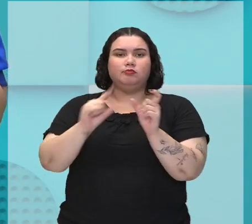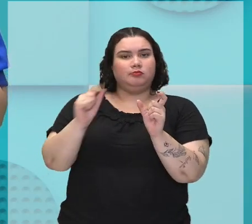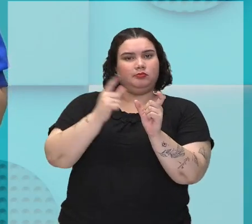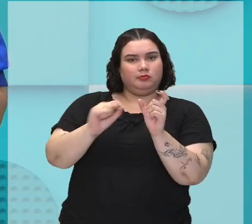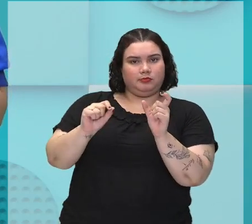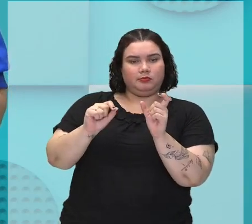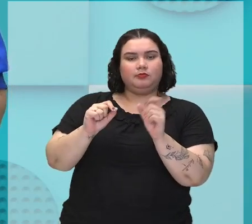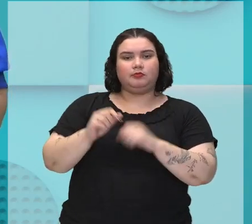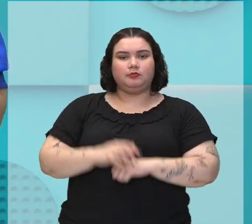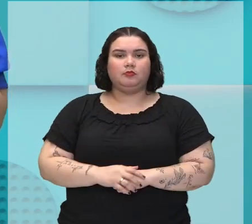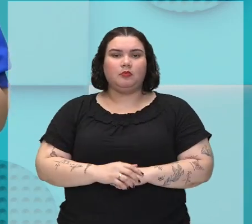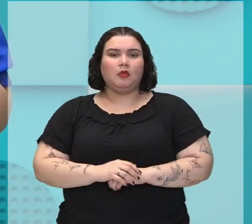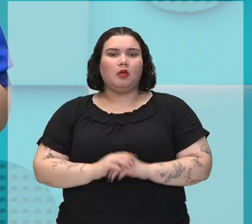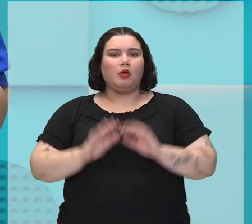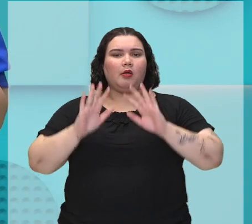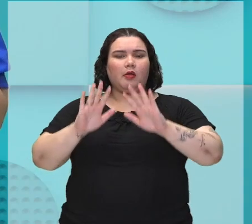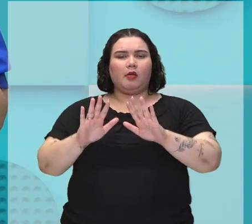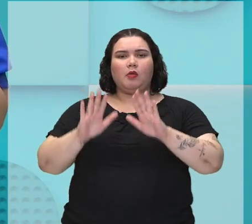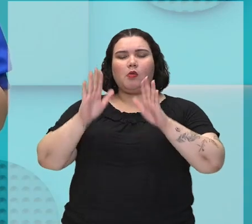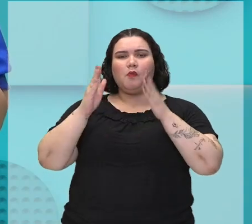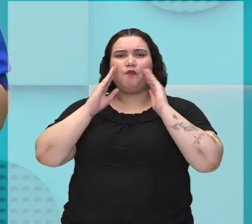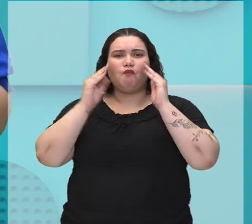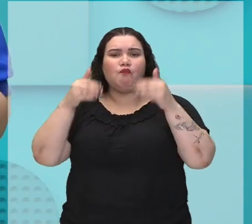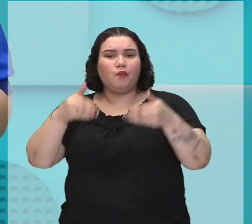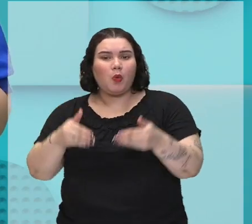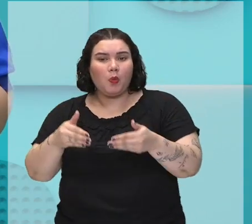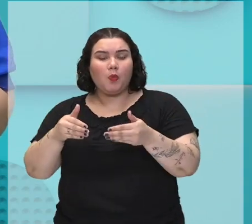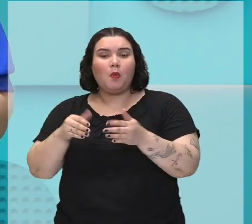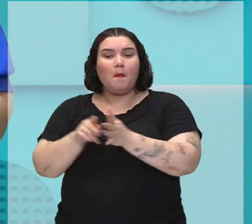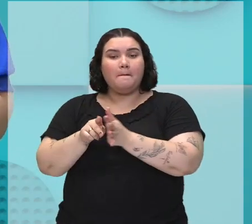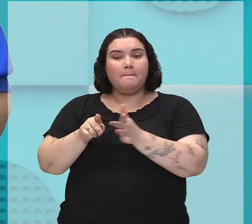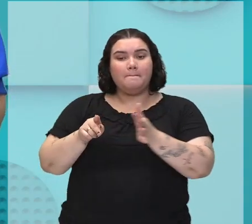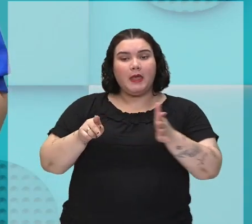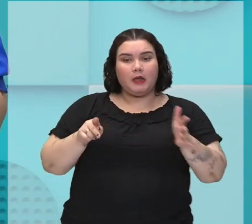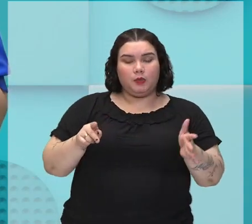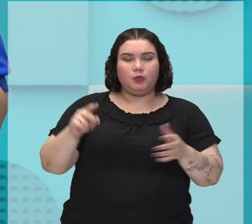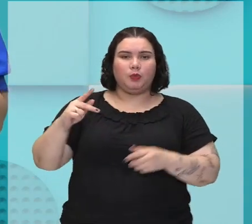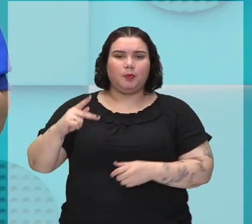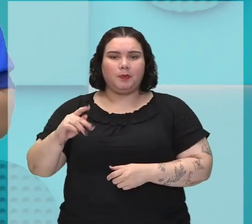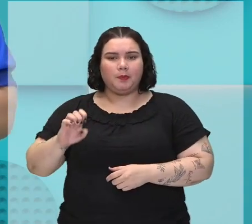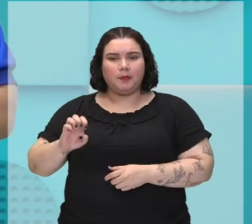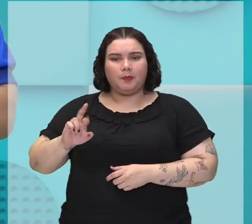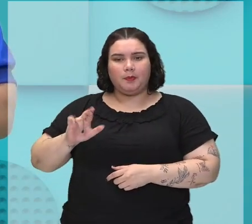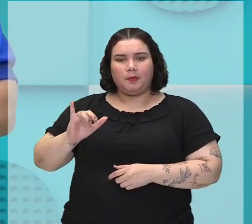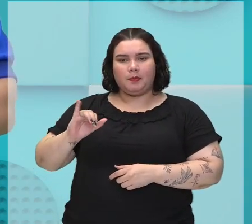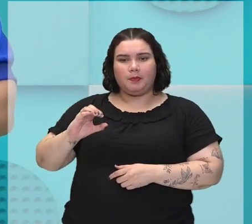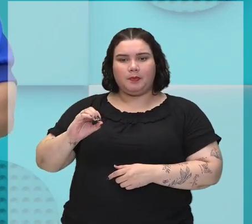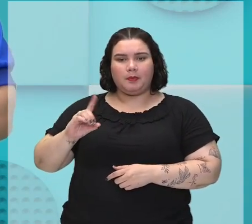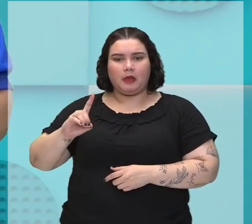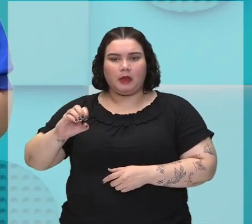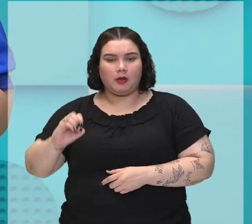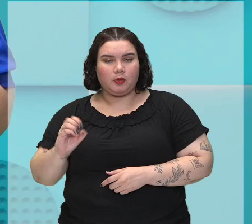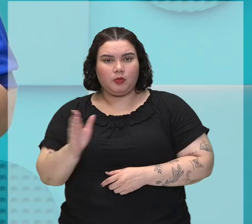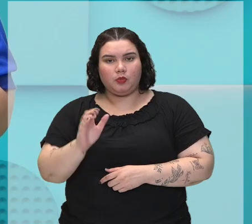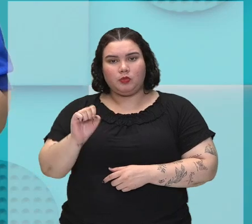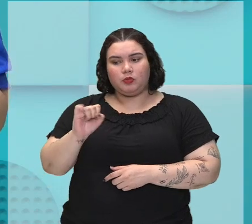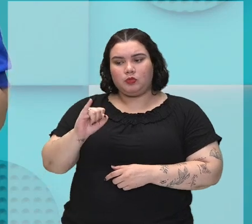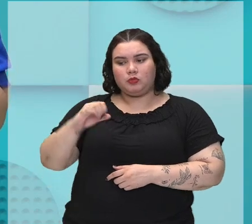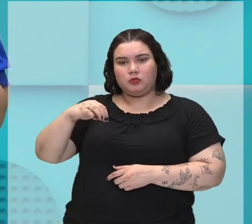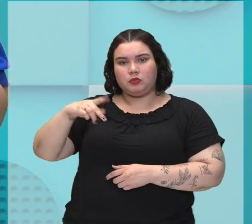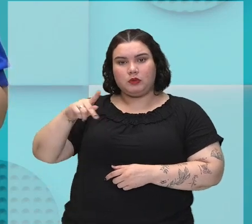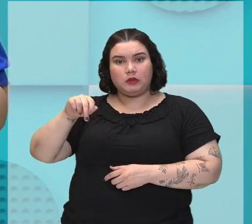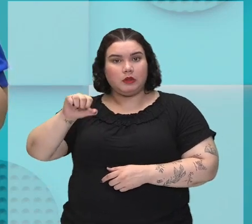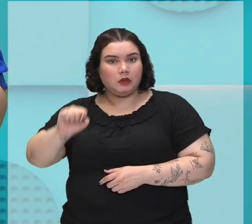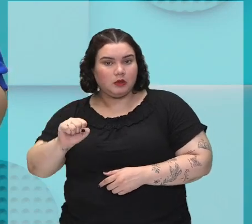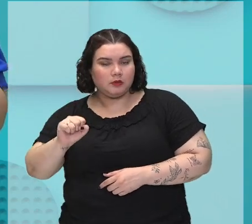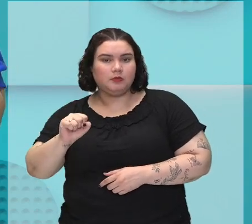mais especificamente aí do período simples, as características nós vamos observar, também nós